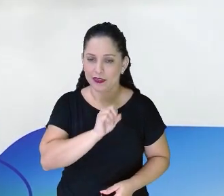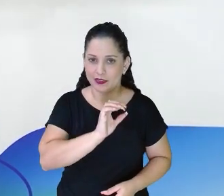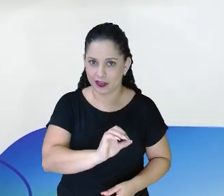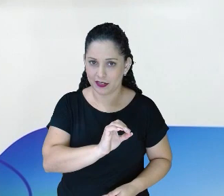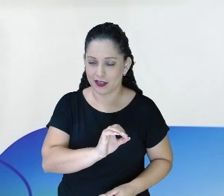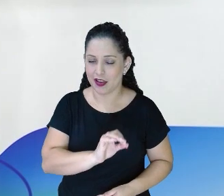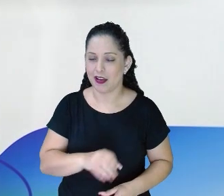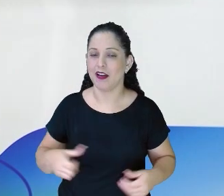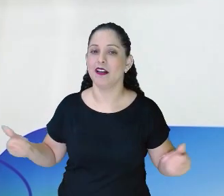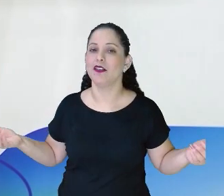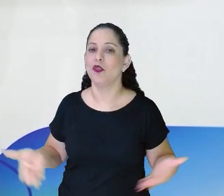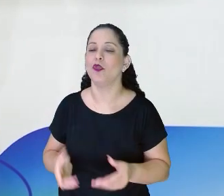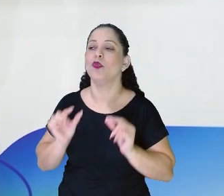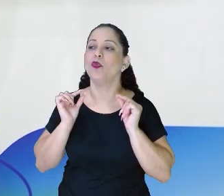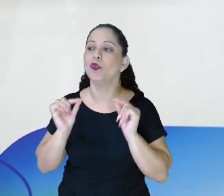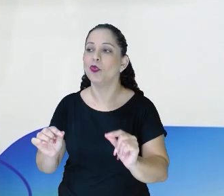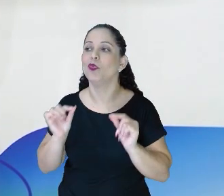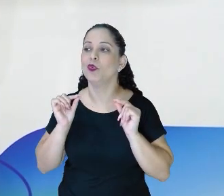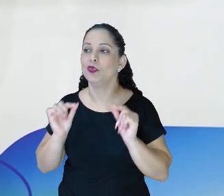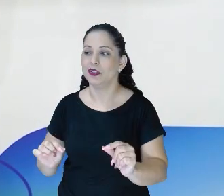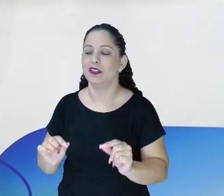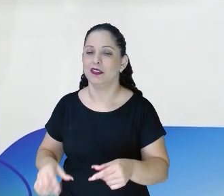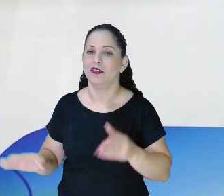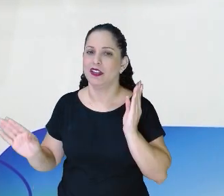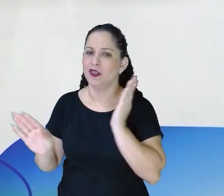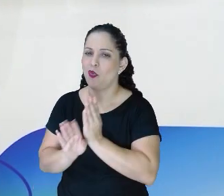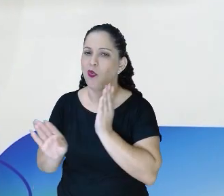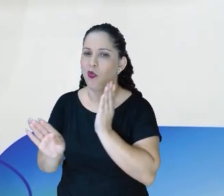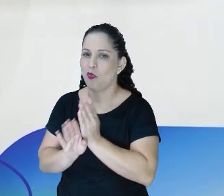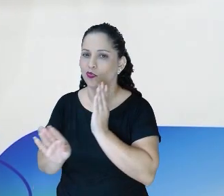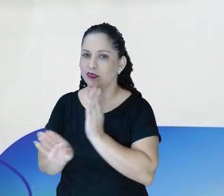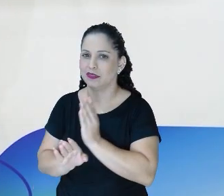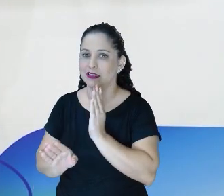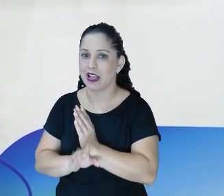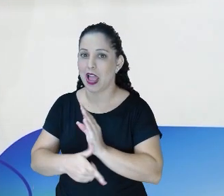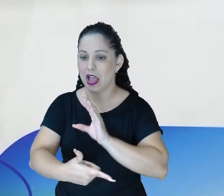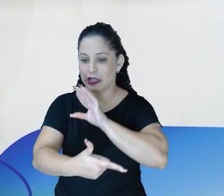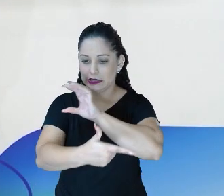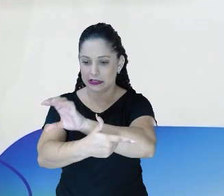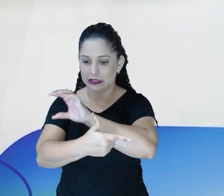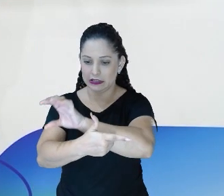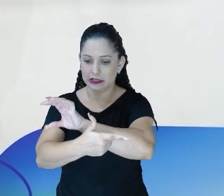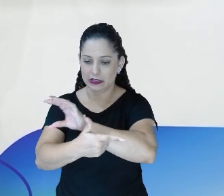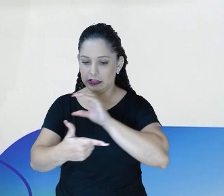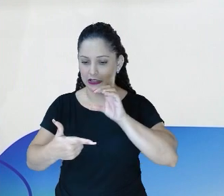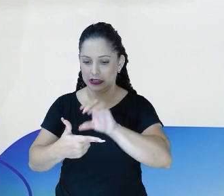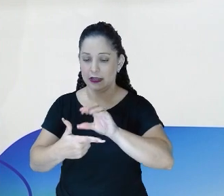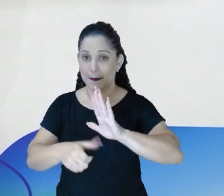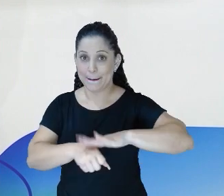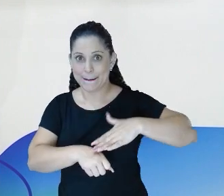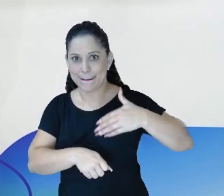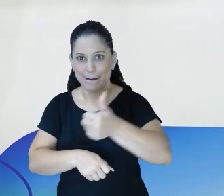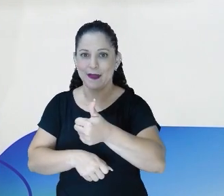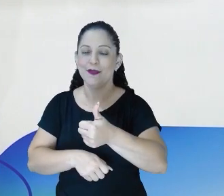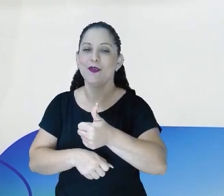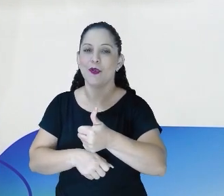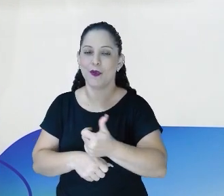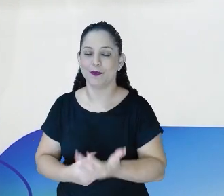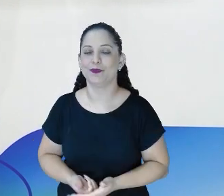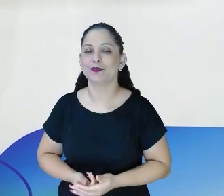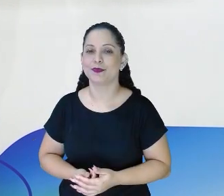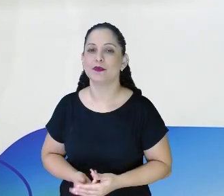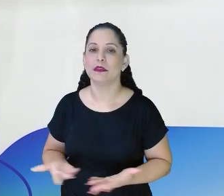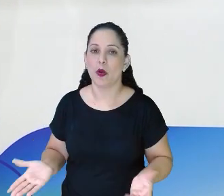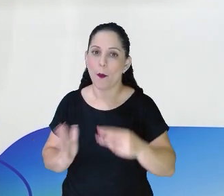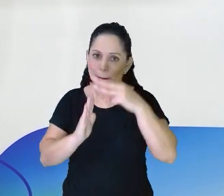A gente vai encontrando no divisor a forma melhor da gente dividir, ó. No caso, a gente vai começar